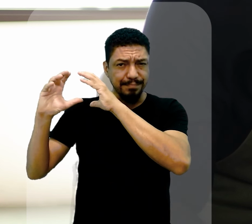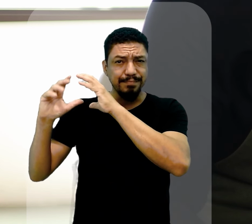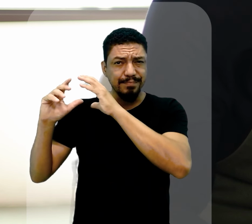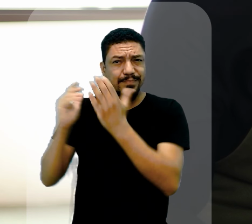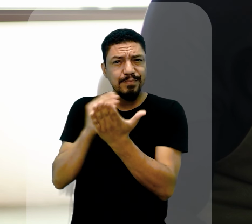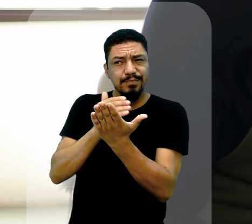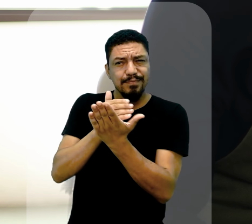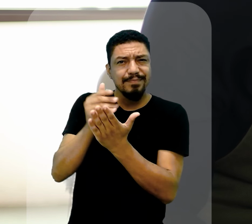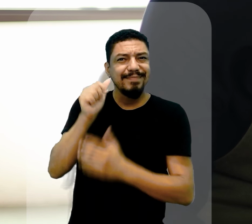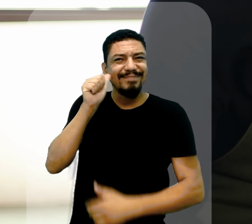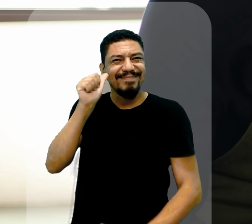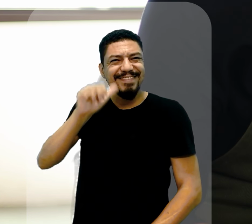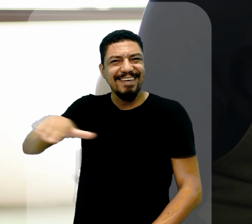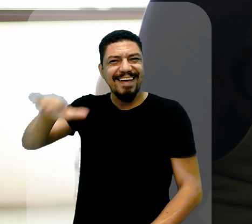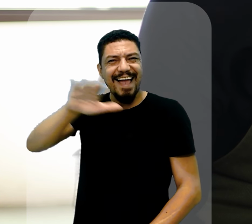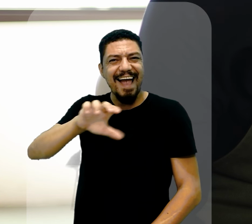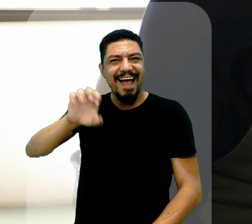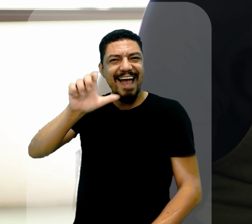Caminho e depois...